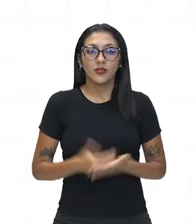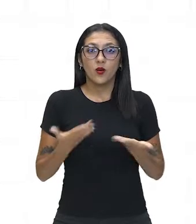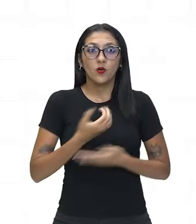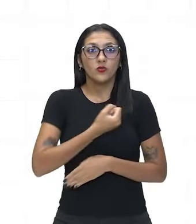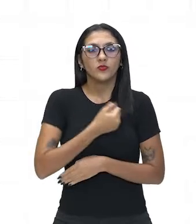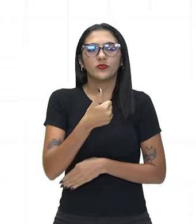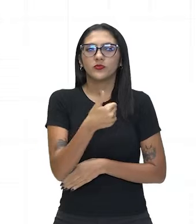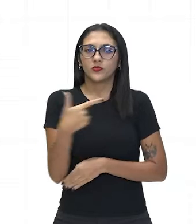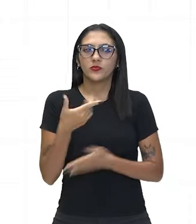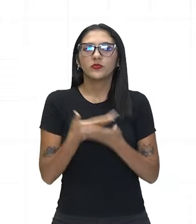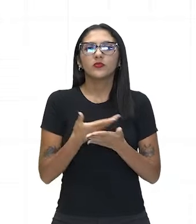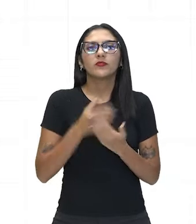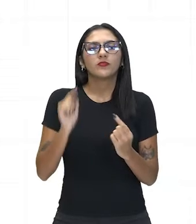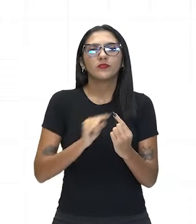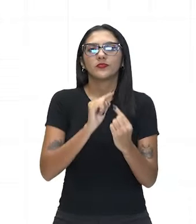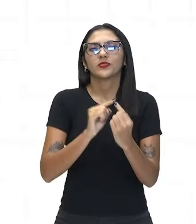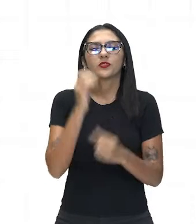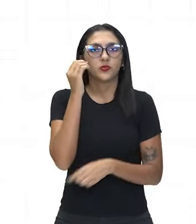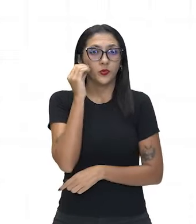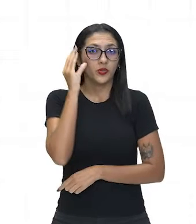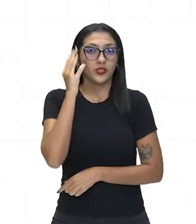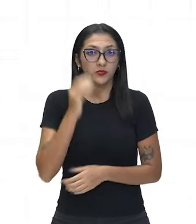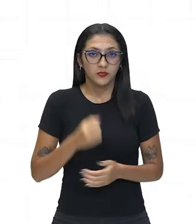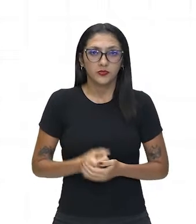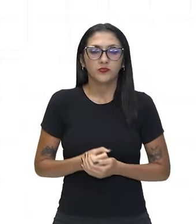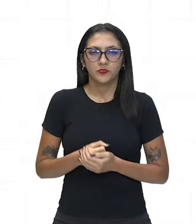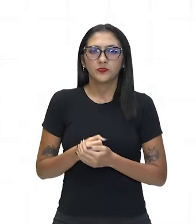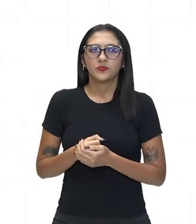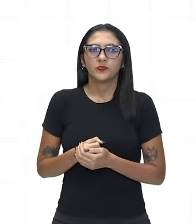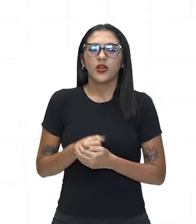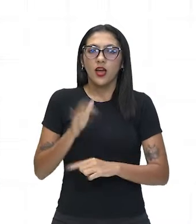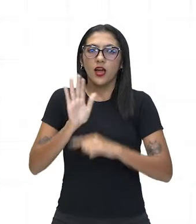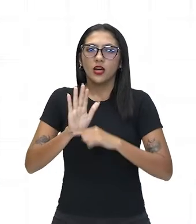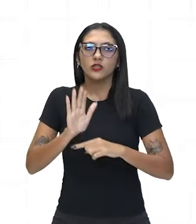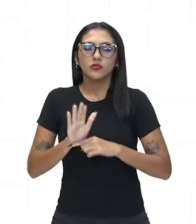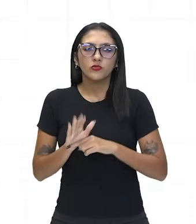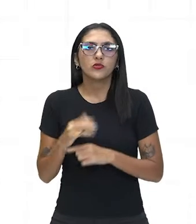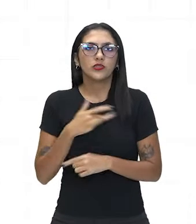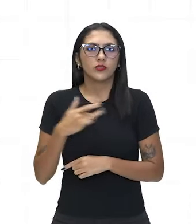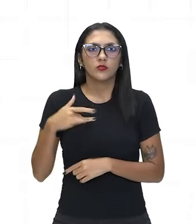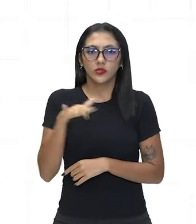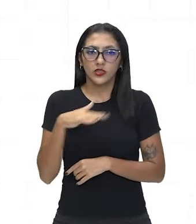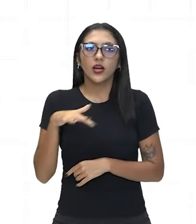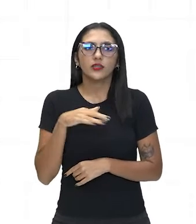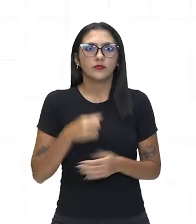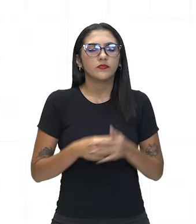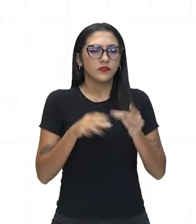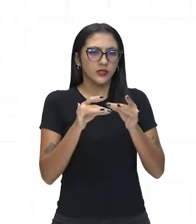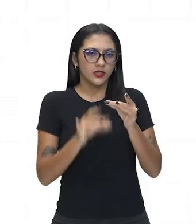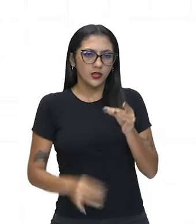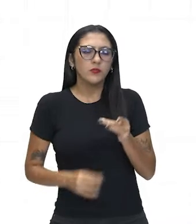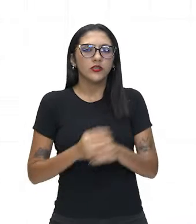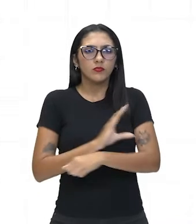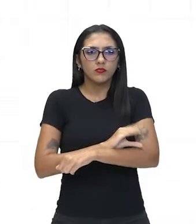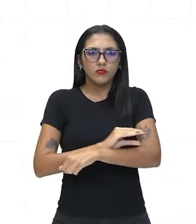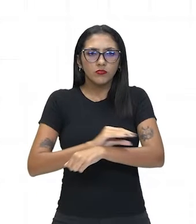Aula 12, objeto de conhecimento, primeiros socorros, detalhamento, cãibras, sangramento